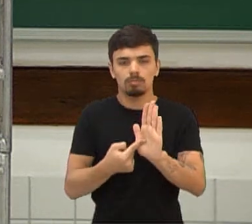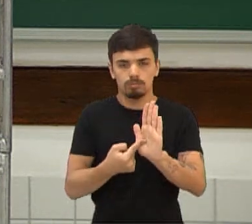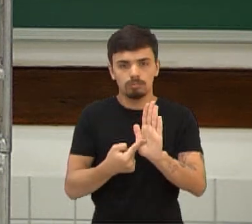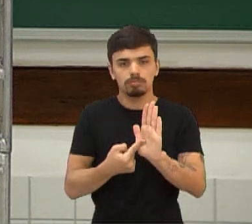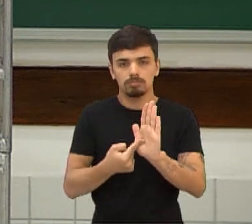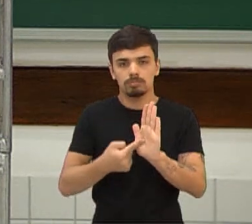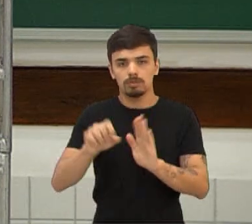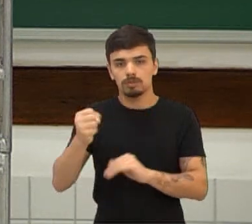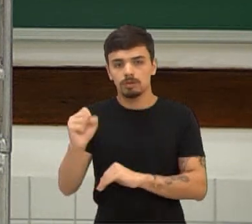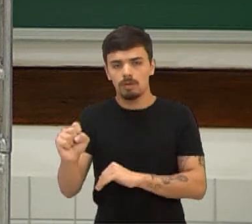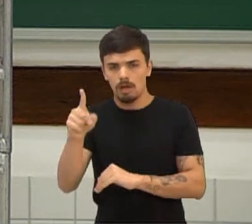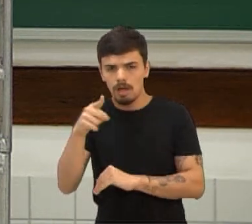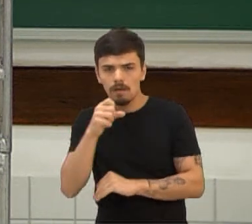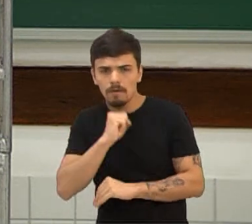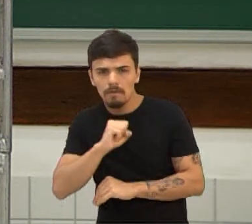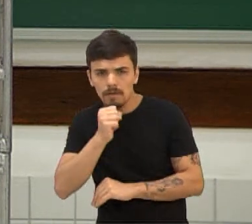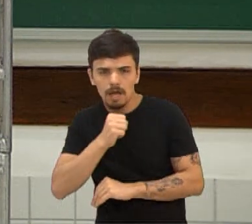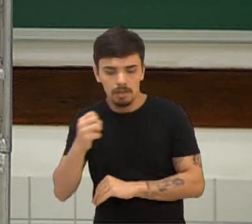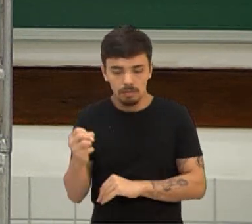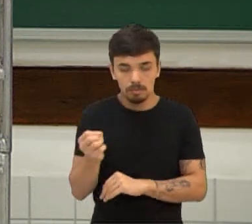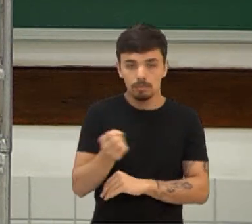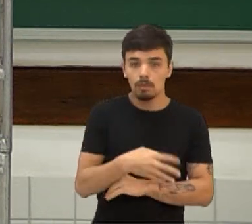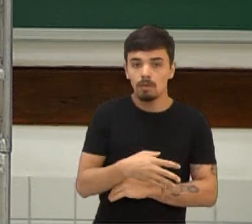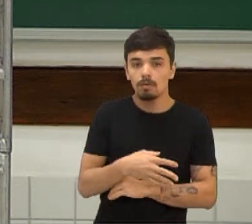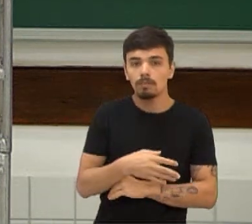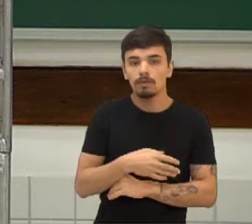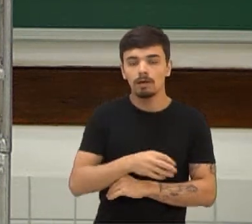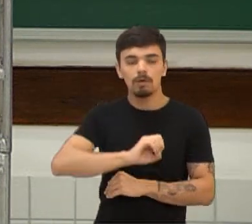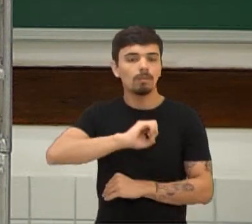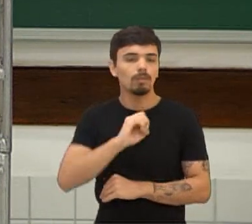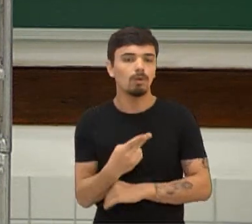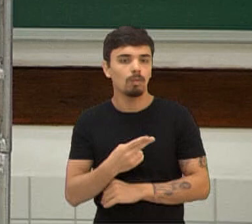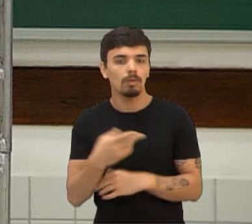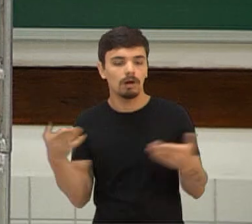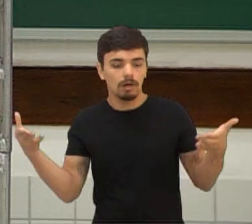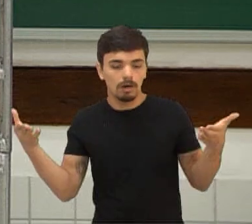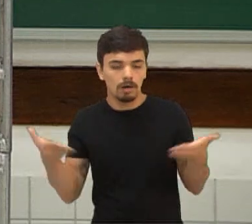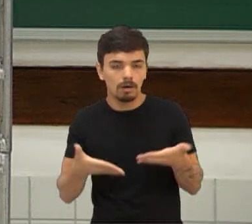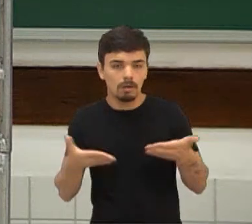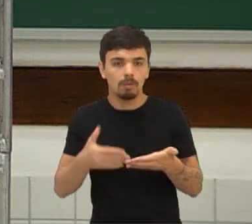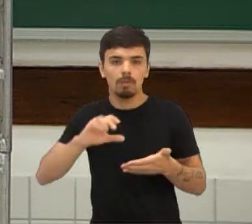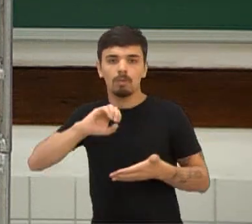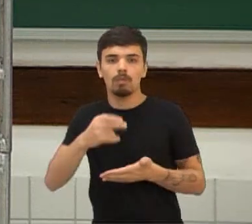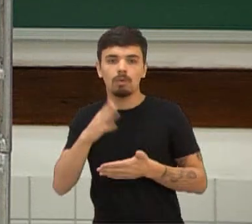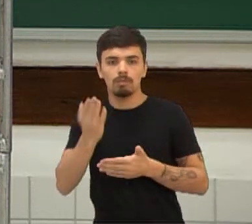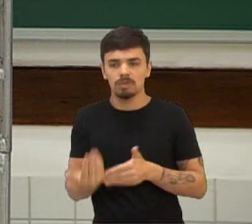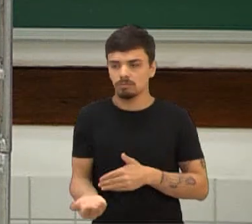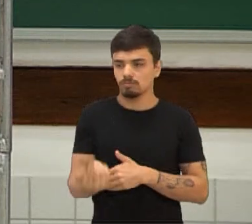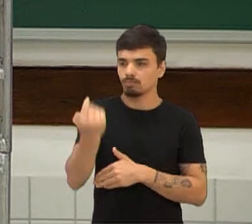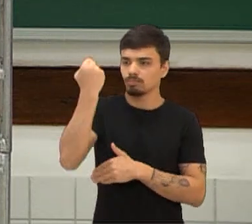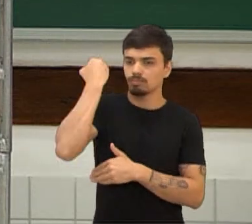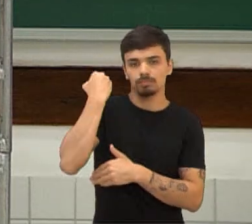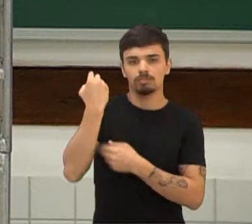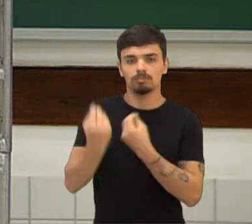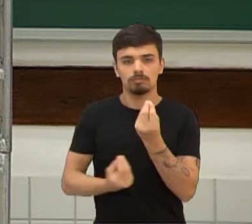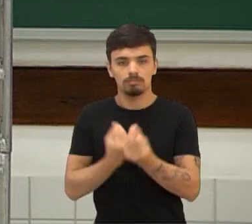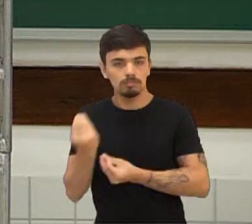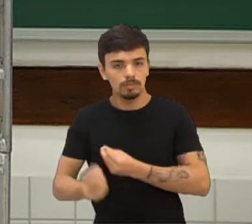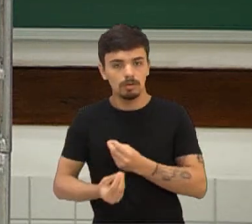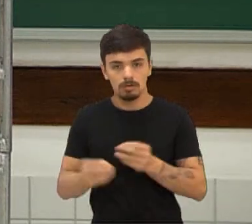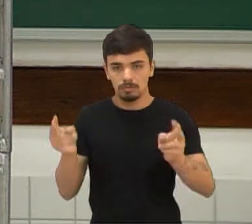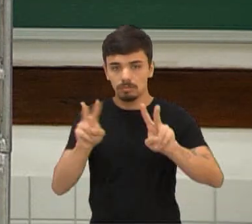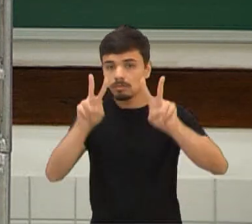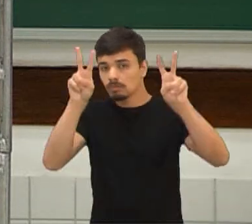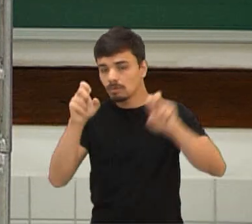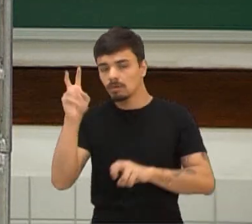Será que ela é velha? Será que ela é nova? Será que ela é atual? Será que ela já está ultrapassada? Em termos